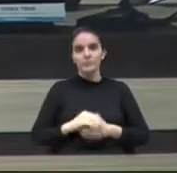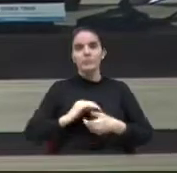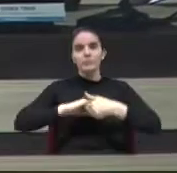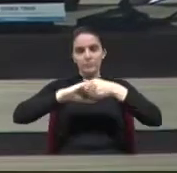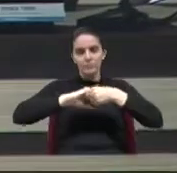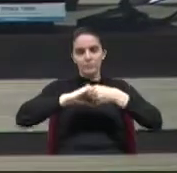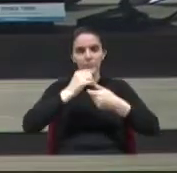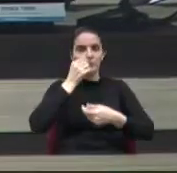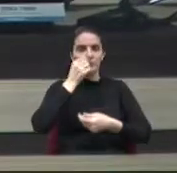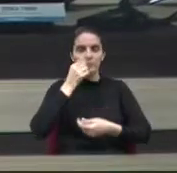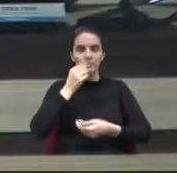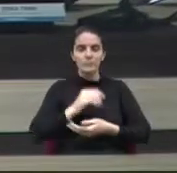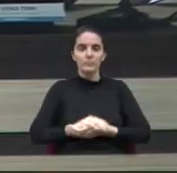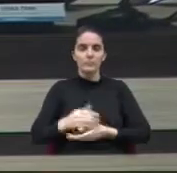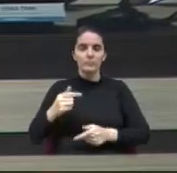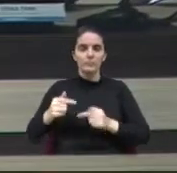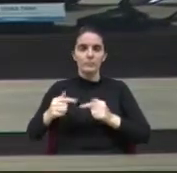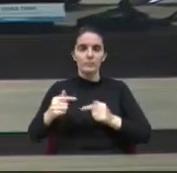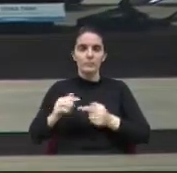Continue em discussão.